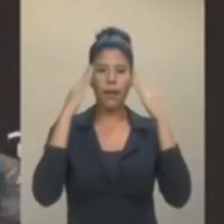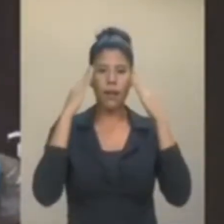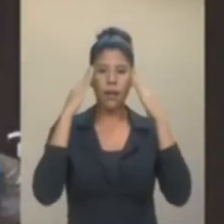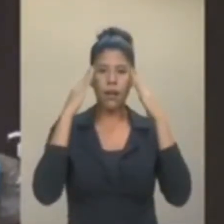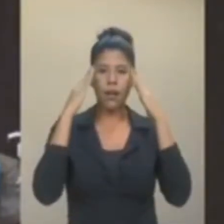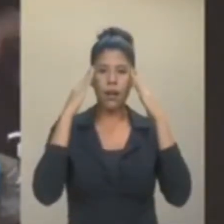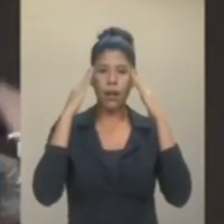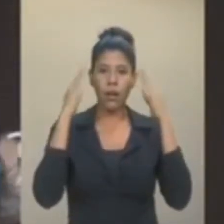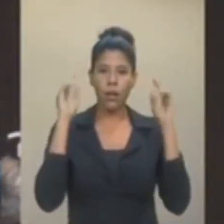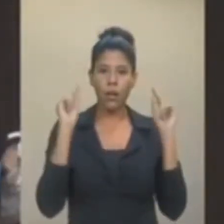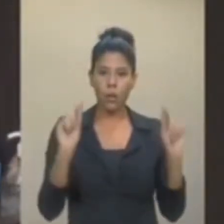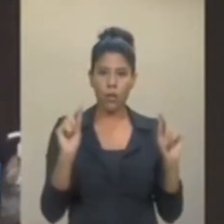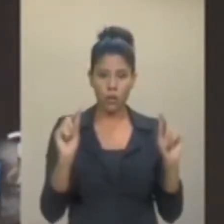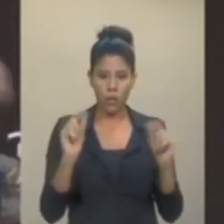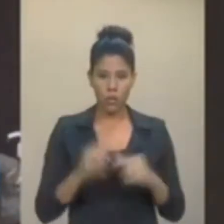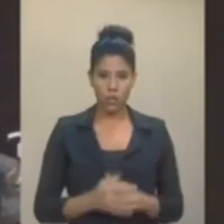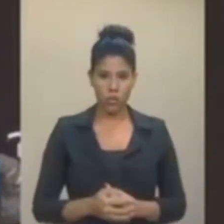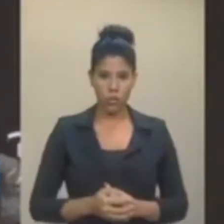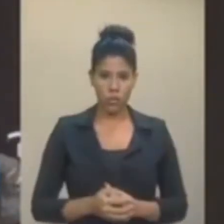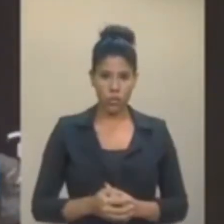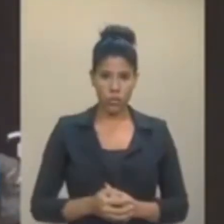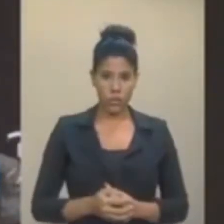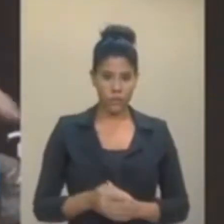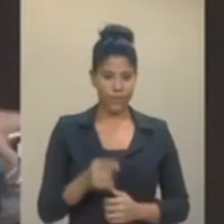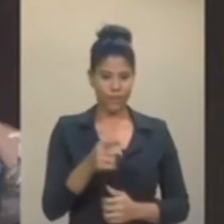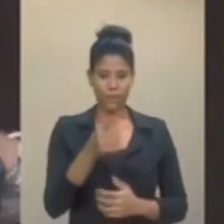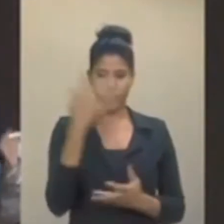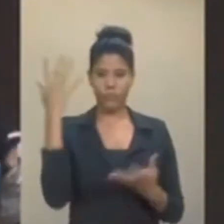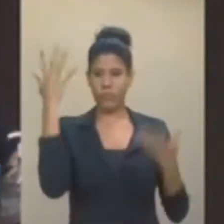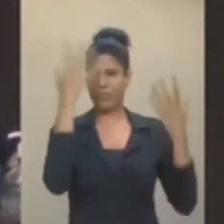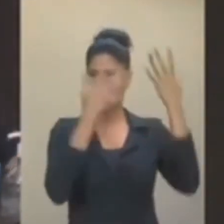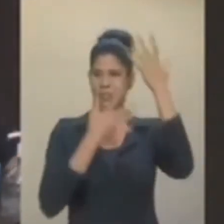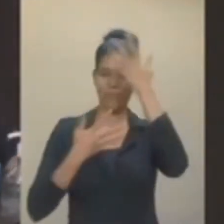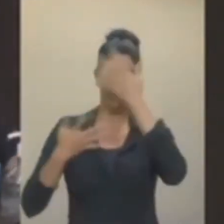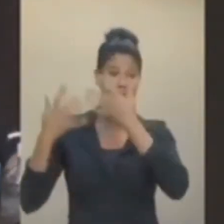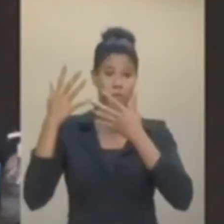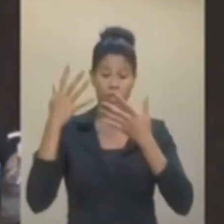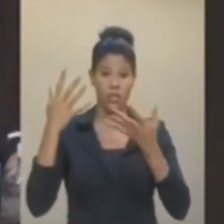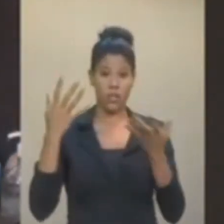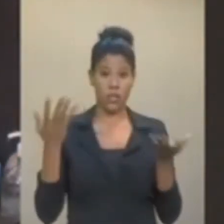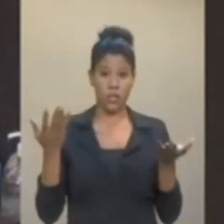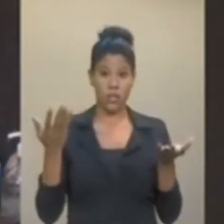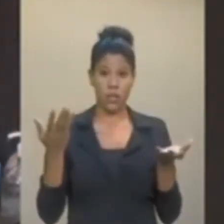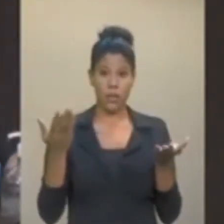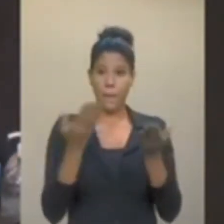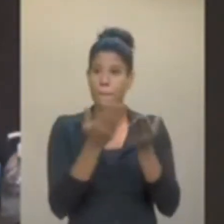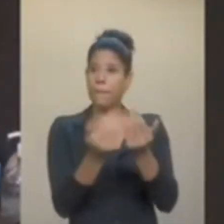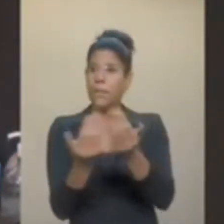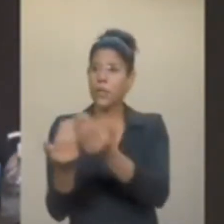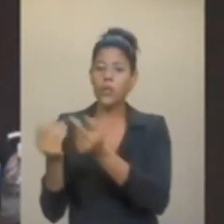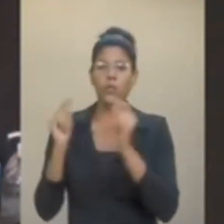de maneira absolutamente desatinada e estúpida, pedindo ditadura.